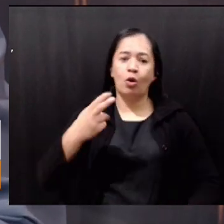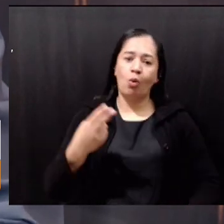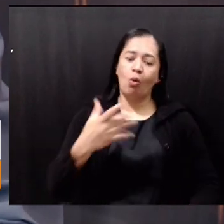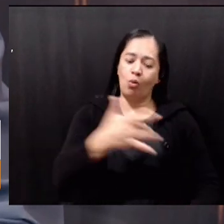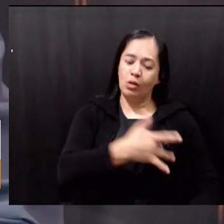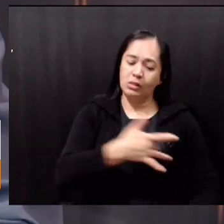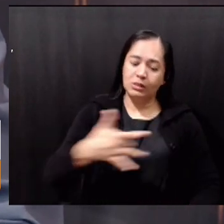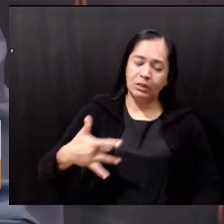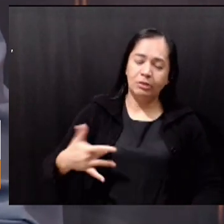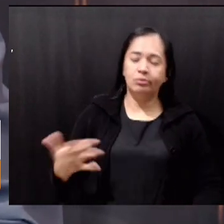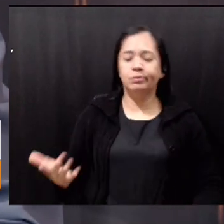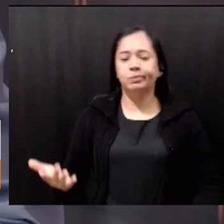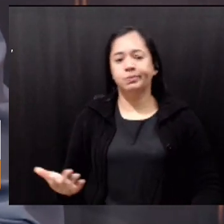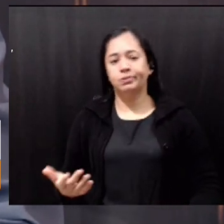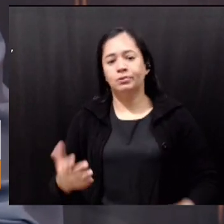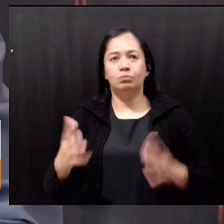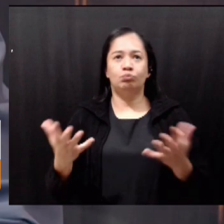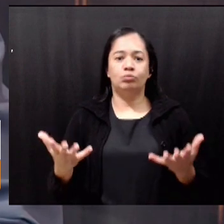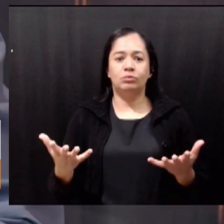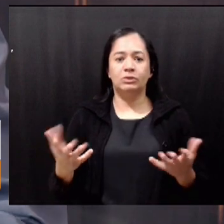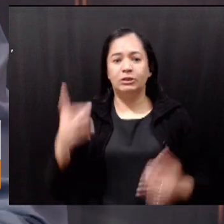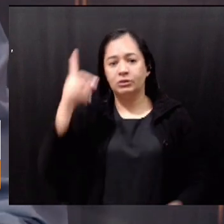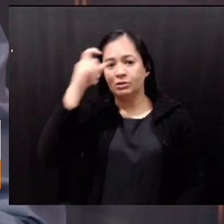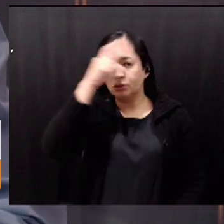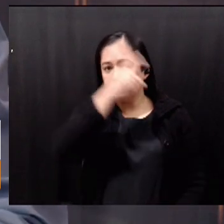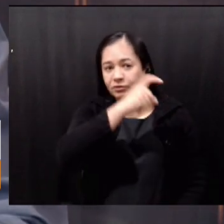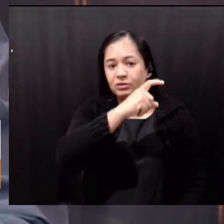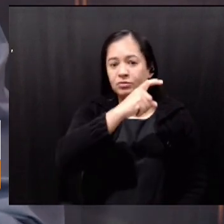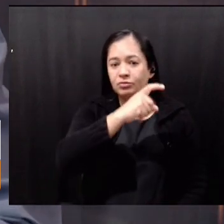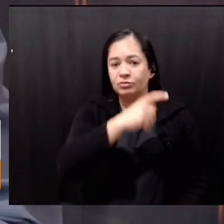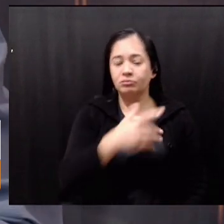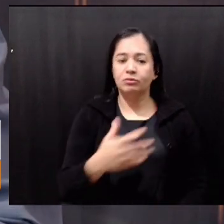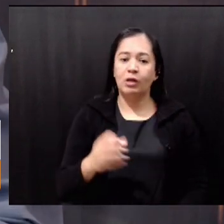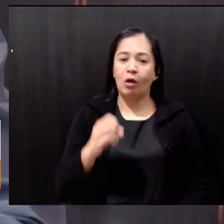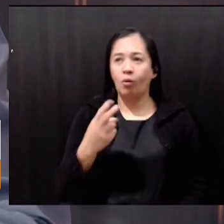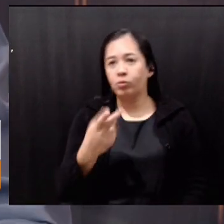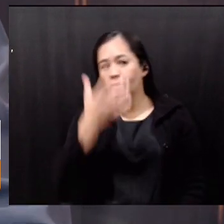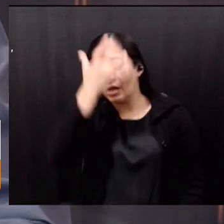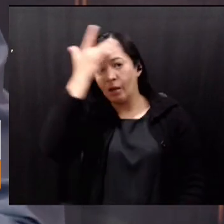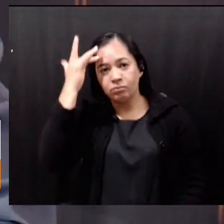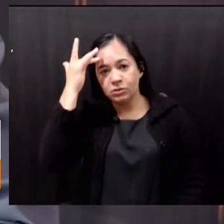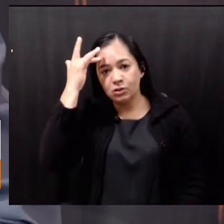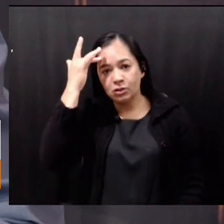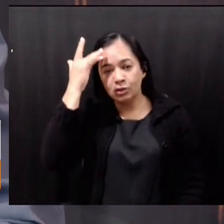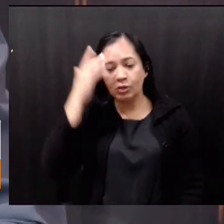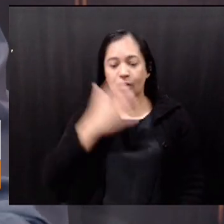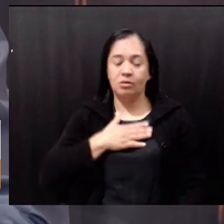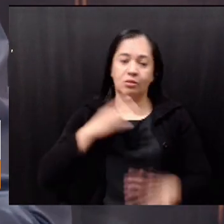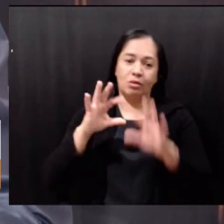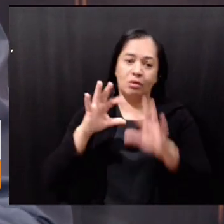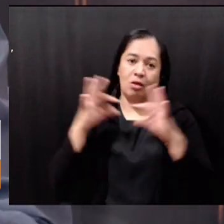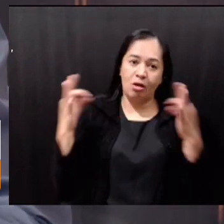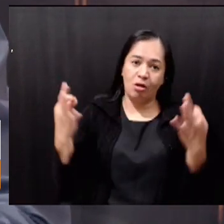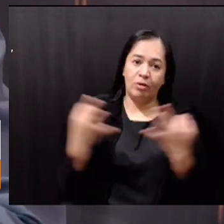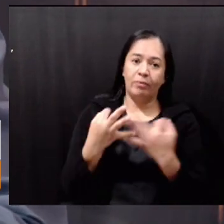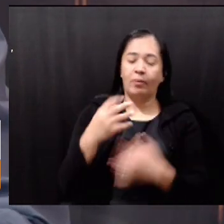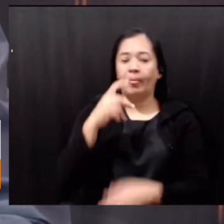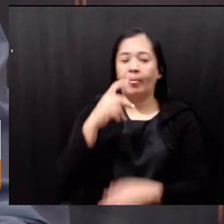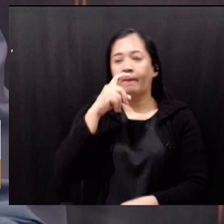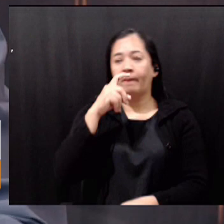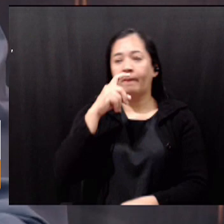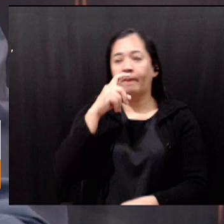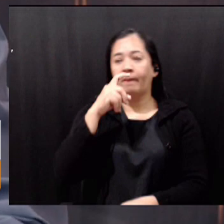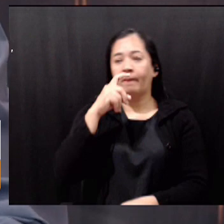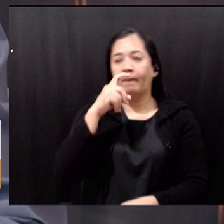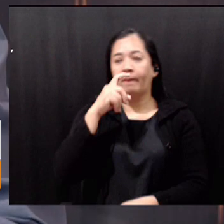passando por uma dificuldade de saúde, ou alguém ali da minha família, né? Um pai, um filho. Então existem